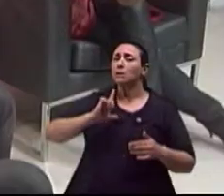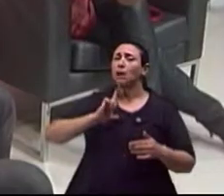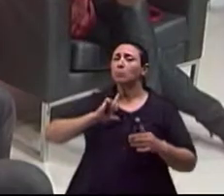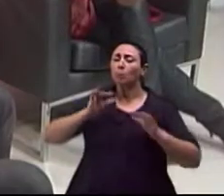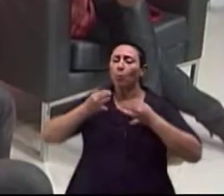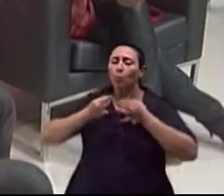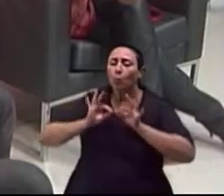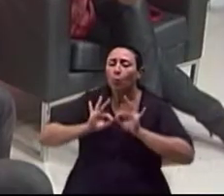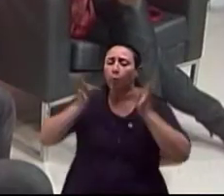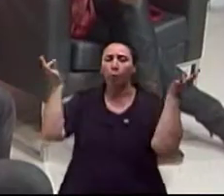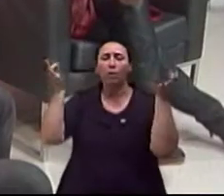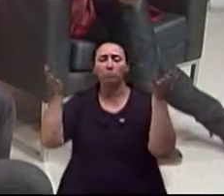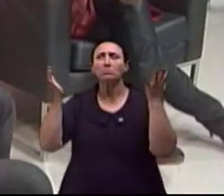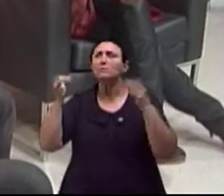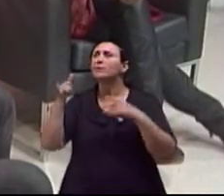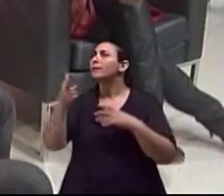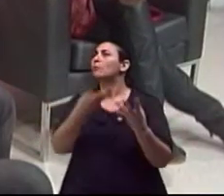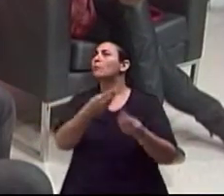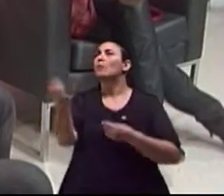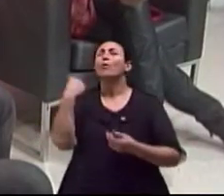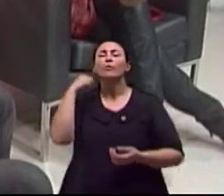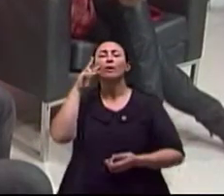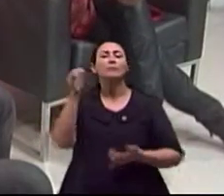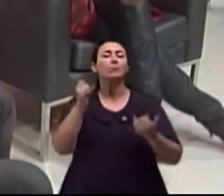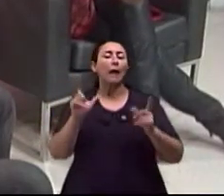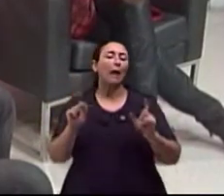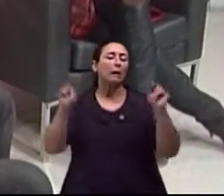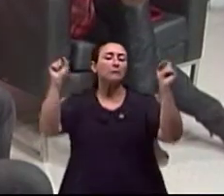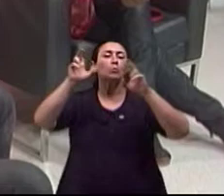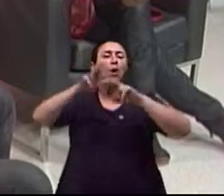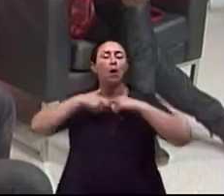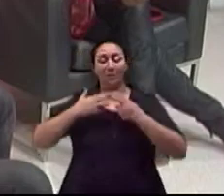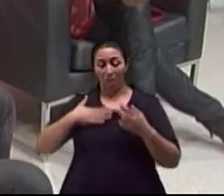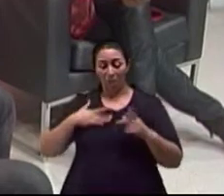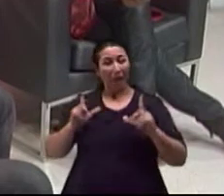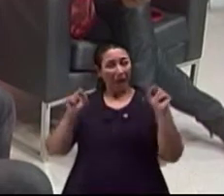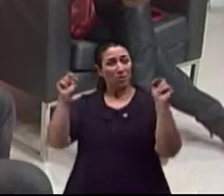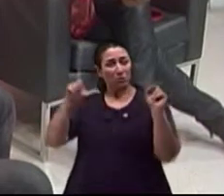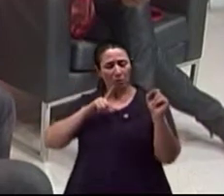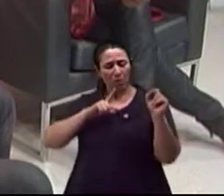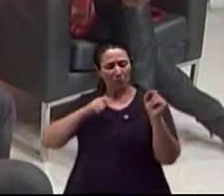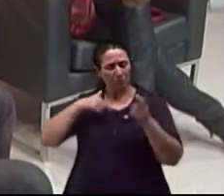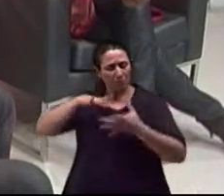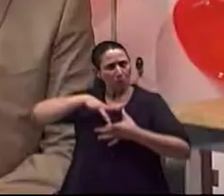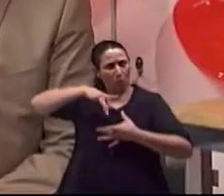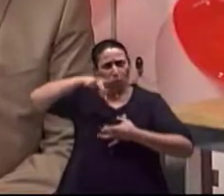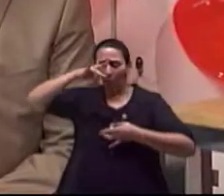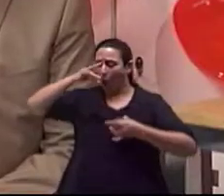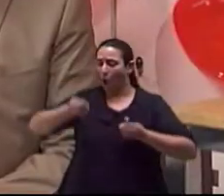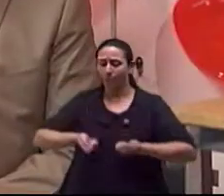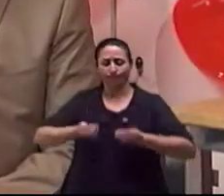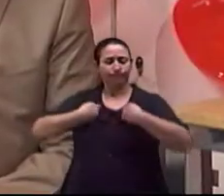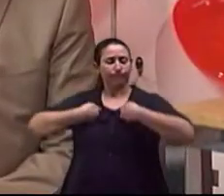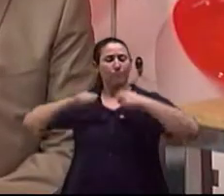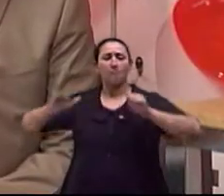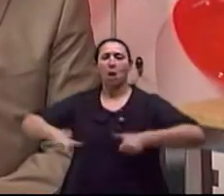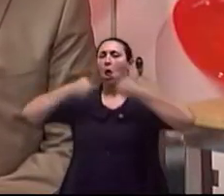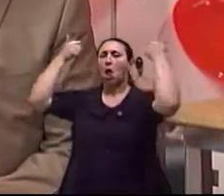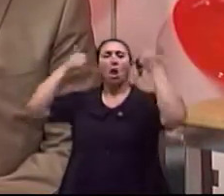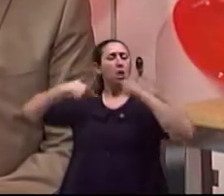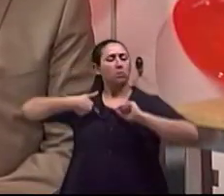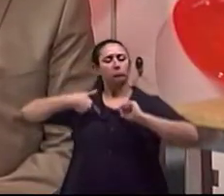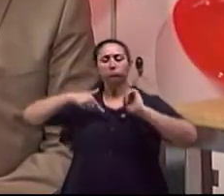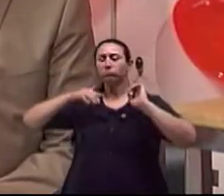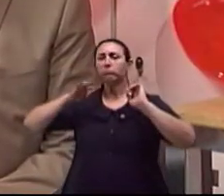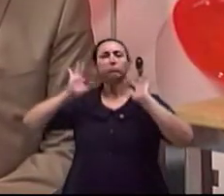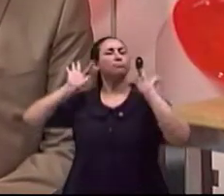câncer do câncer que eu tive em função da minha espiritualidade podemos acreditar nisso sim porque a espiritualidade é um